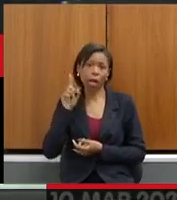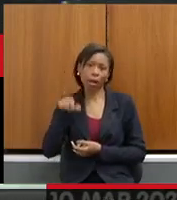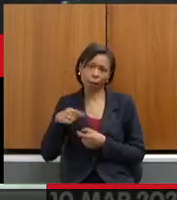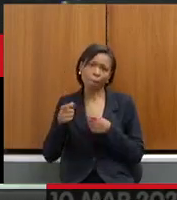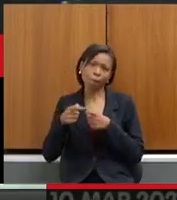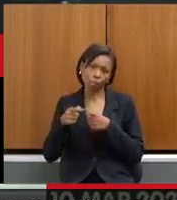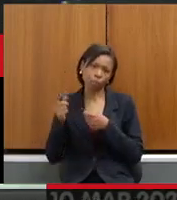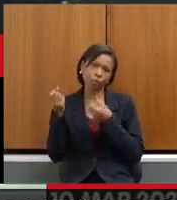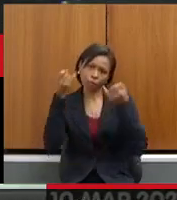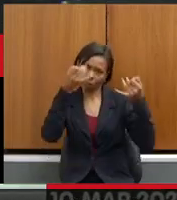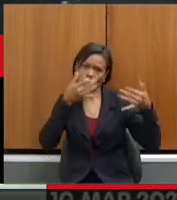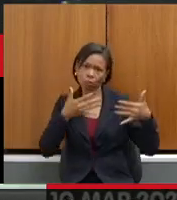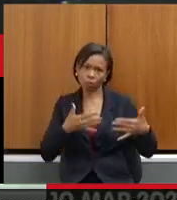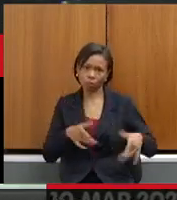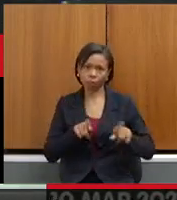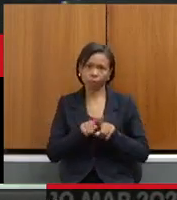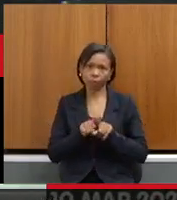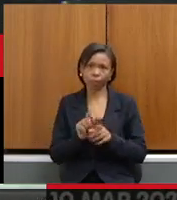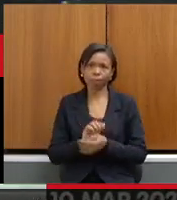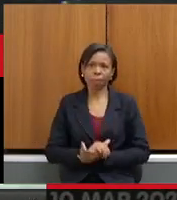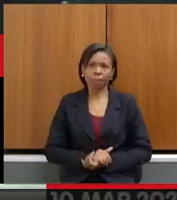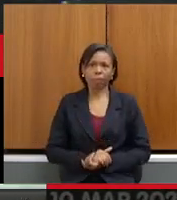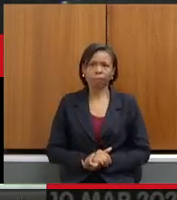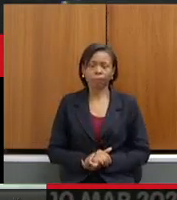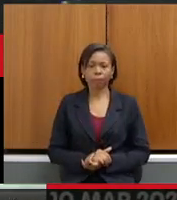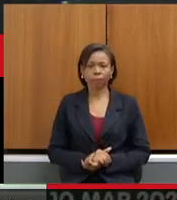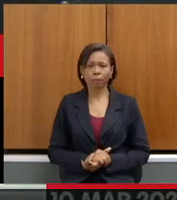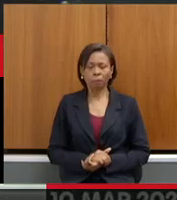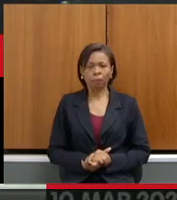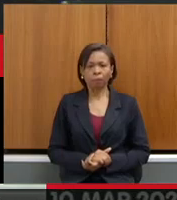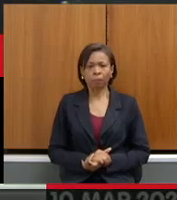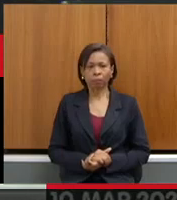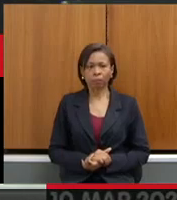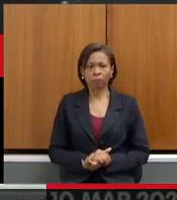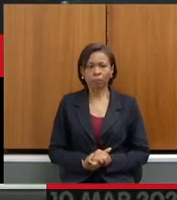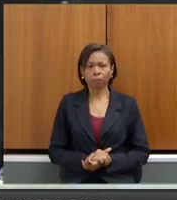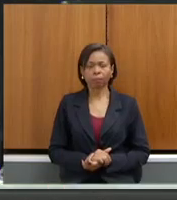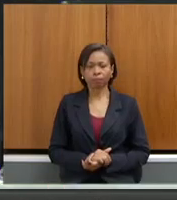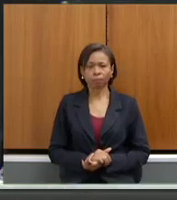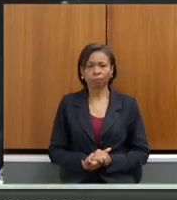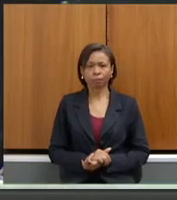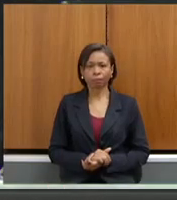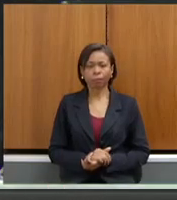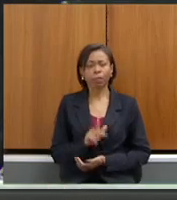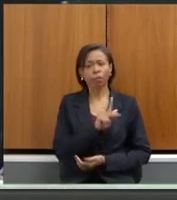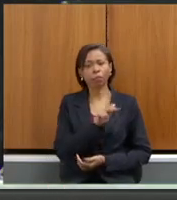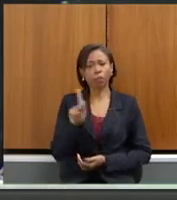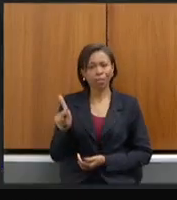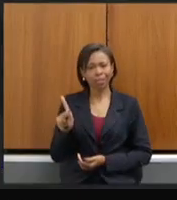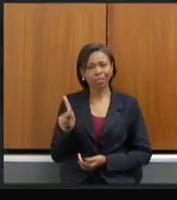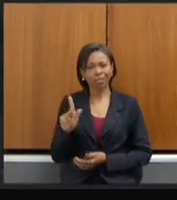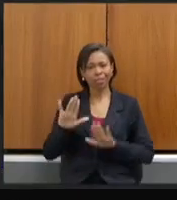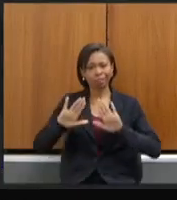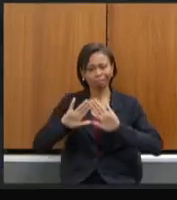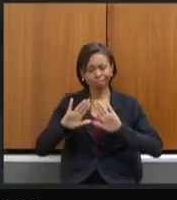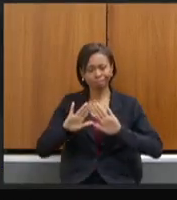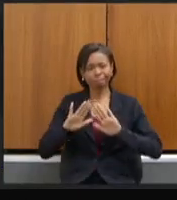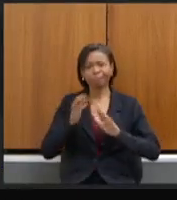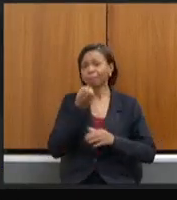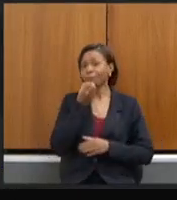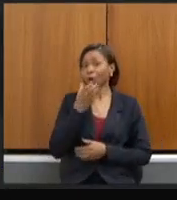pouco dessa imagem também Deputado ele tá aqui ó o presidente Agostinho Patrus Boa tarde né Já estamos a